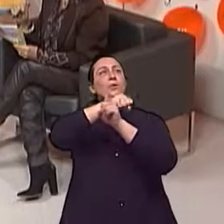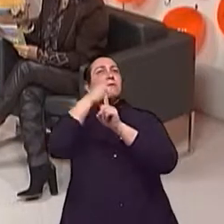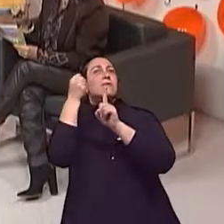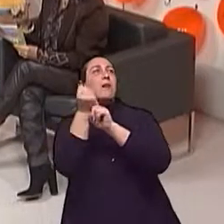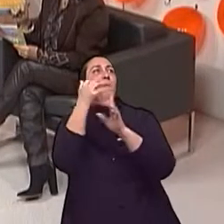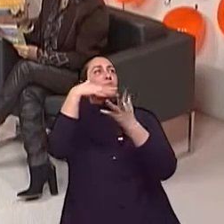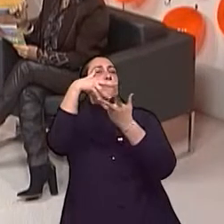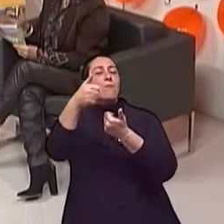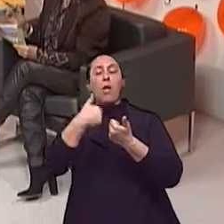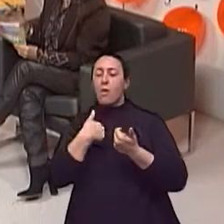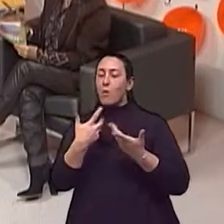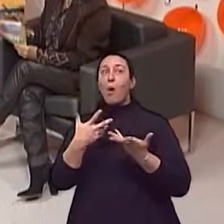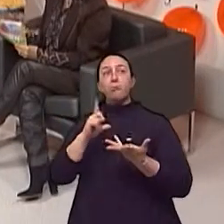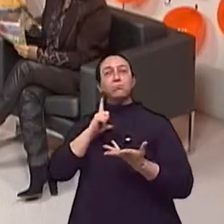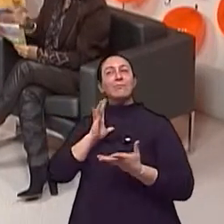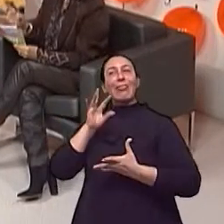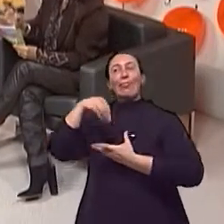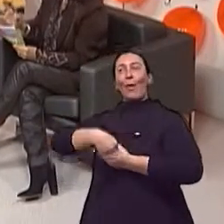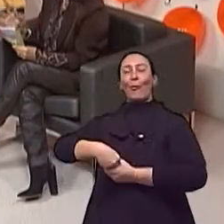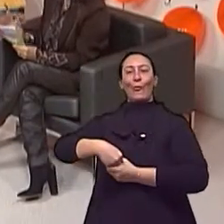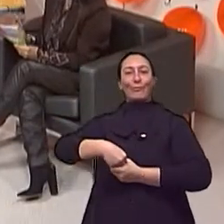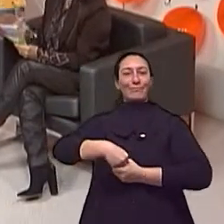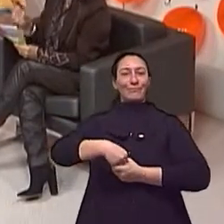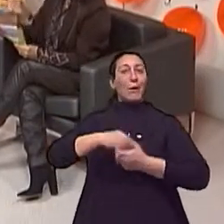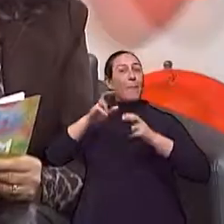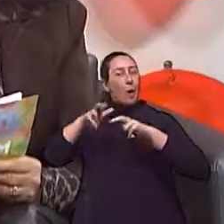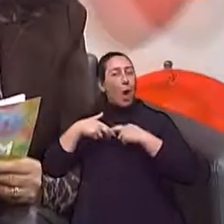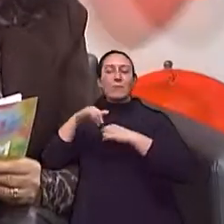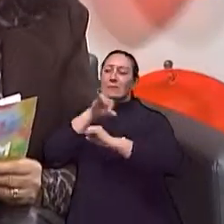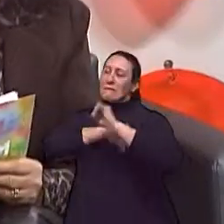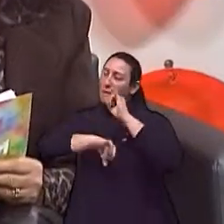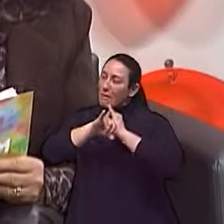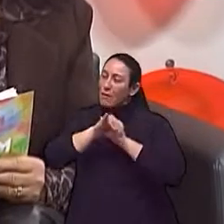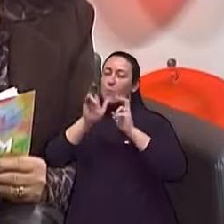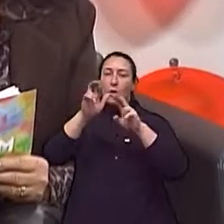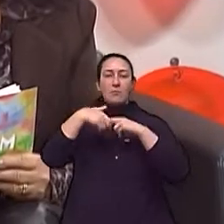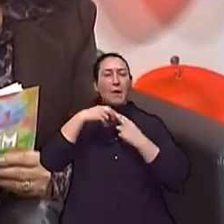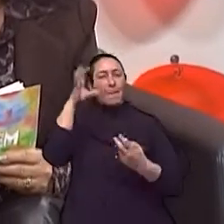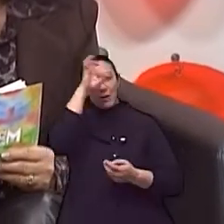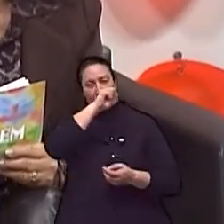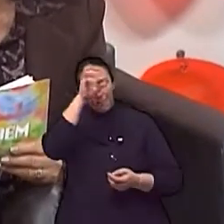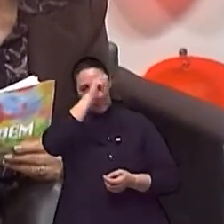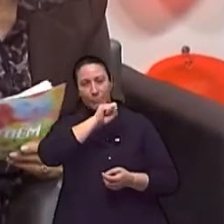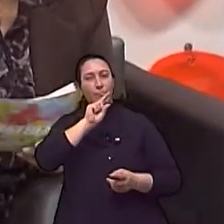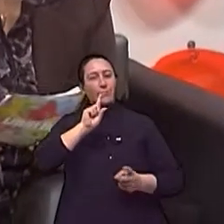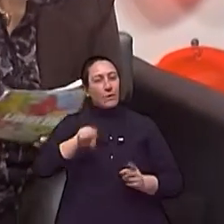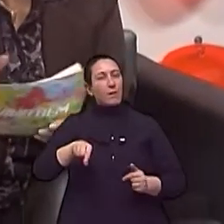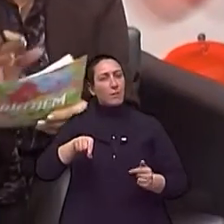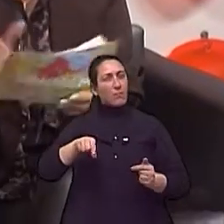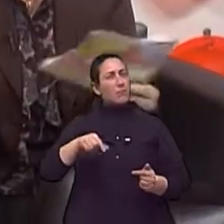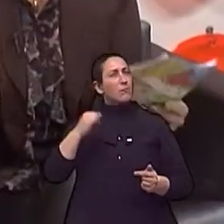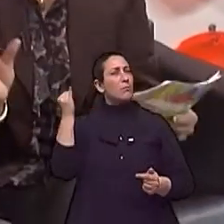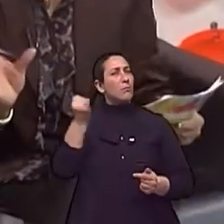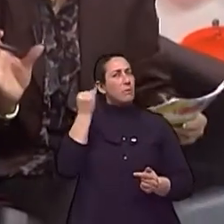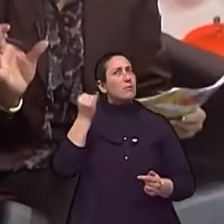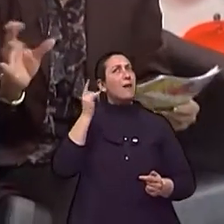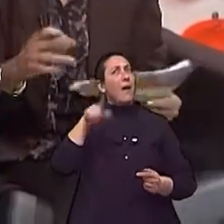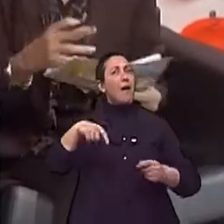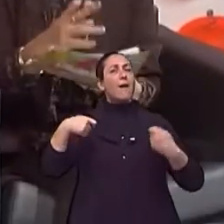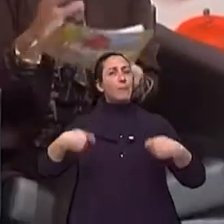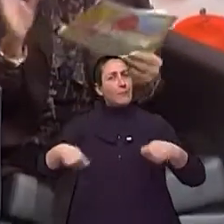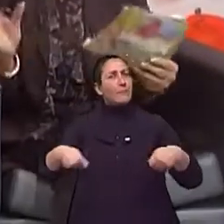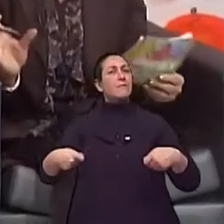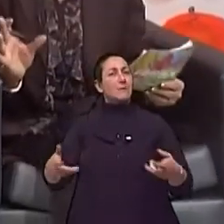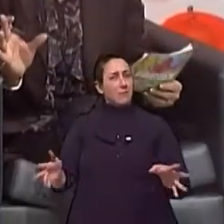uhum uhum né quer dizer através da internet através de aprender e esse lado todo que é necessário que faz parte do nosso